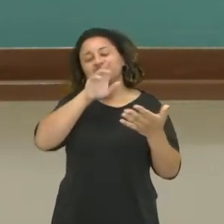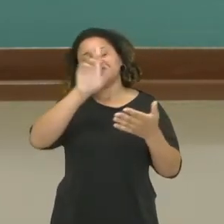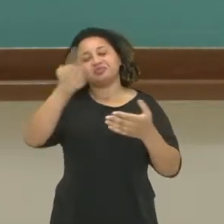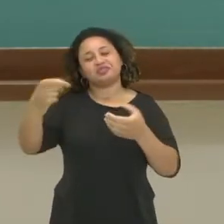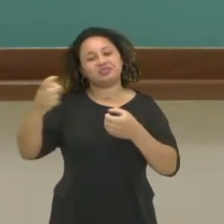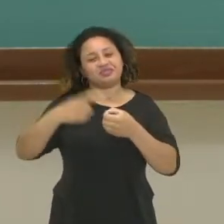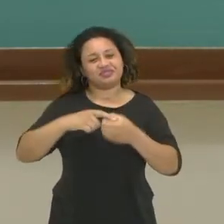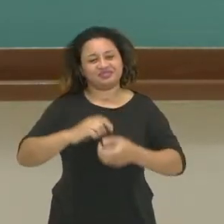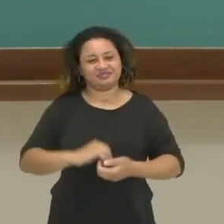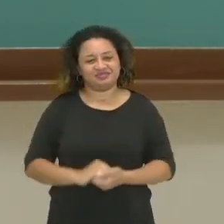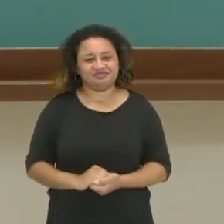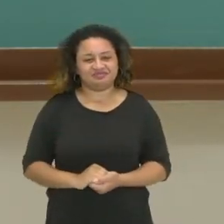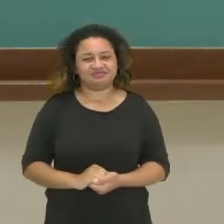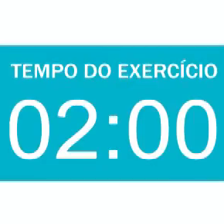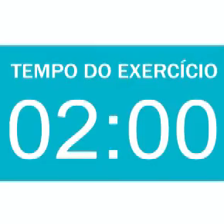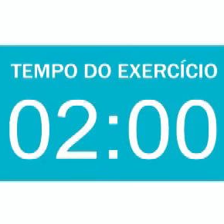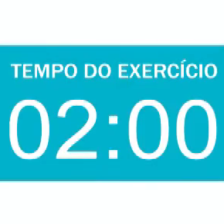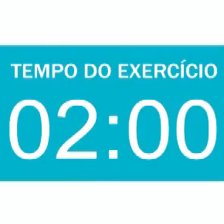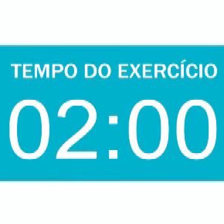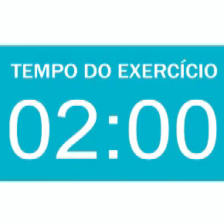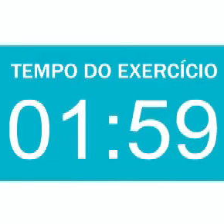aqui.